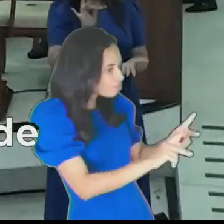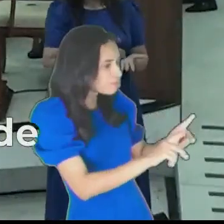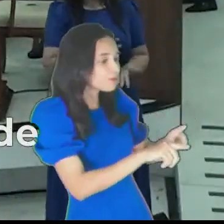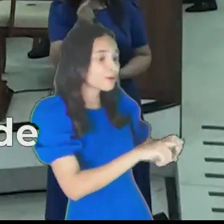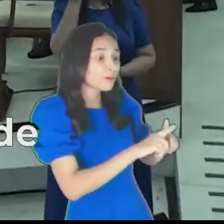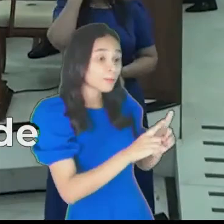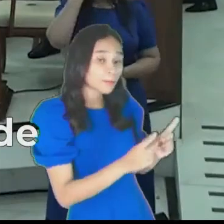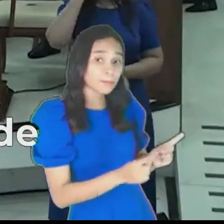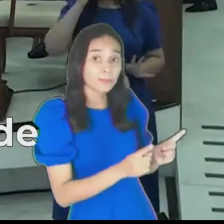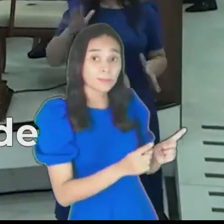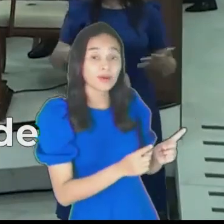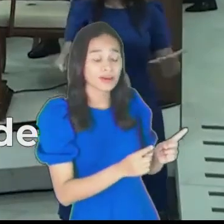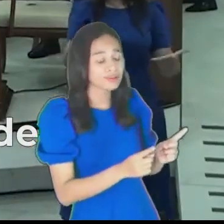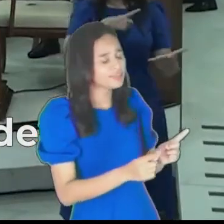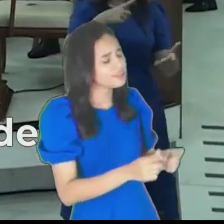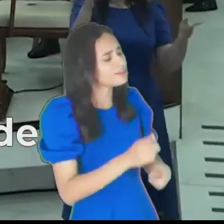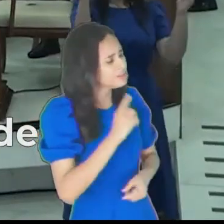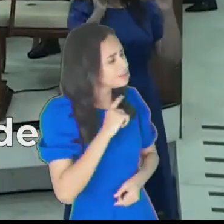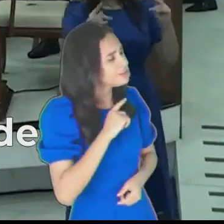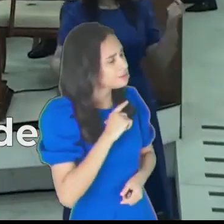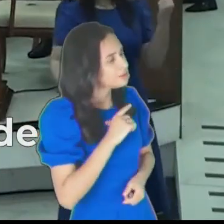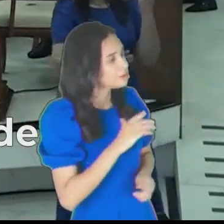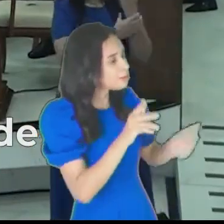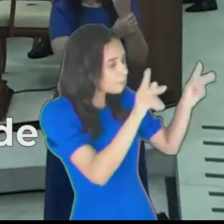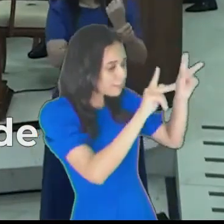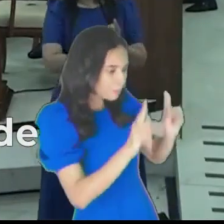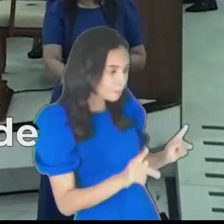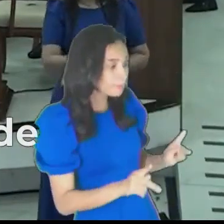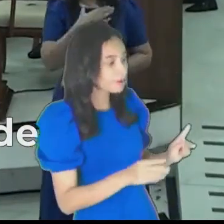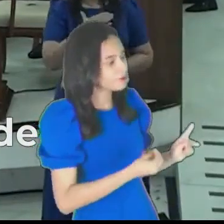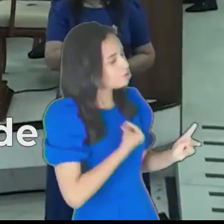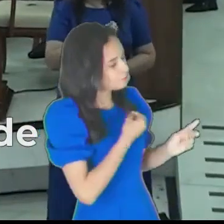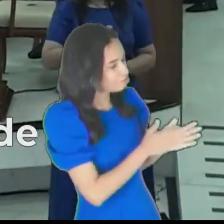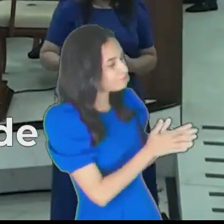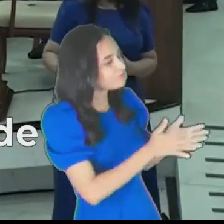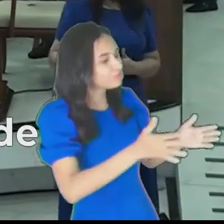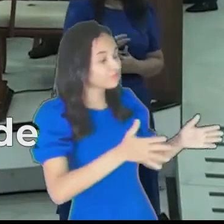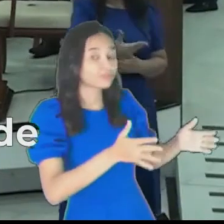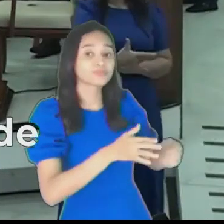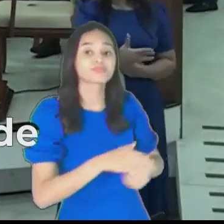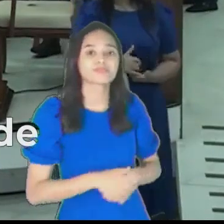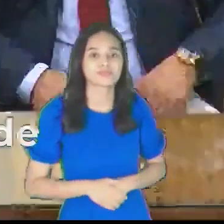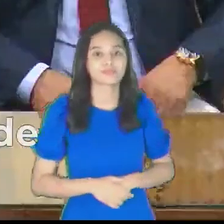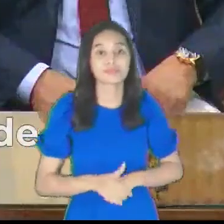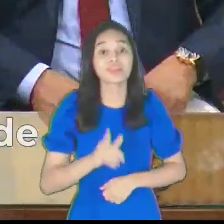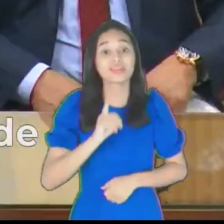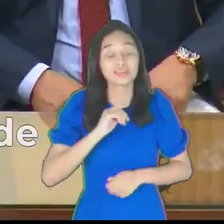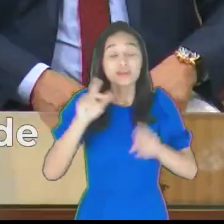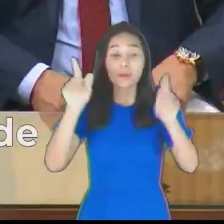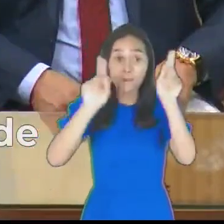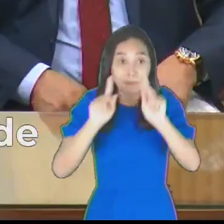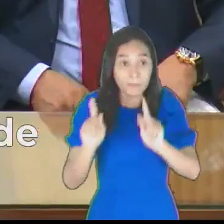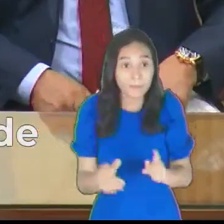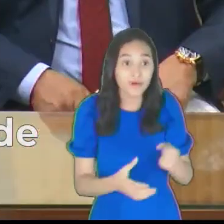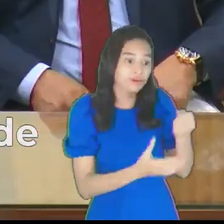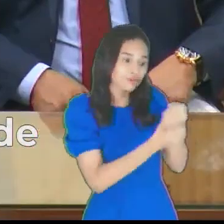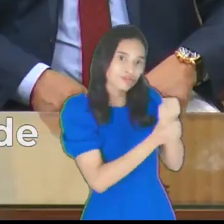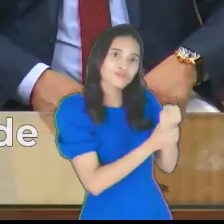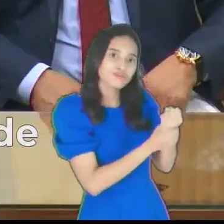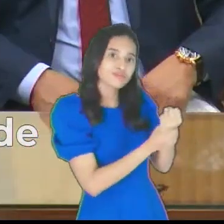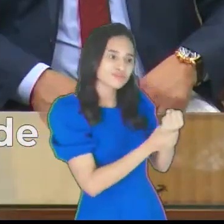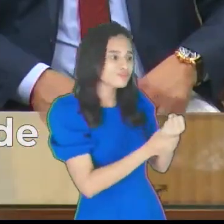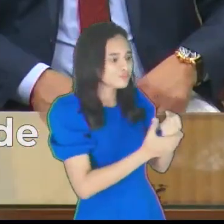pelo menos haverá paz e segurança durante o restante da minha vida. Vai haver paz e segurança no restante da minha